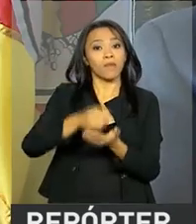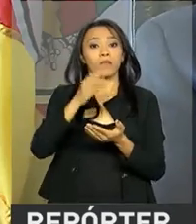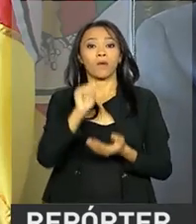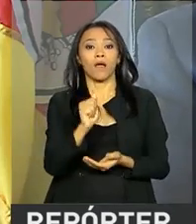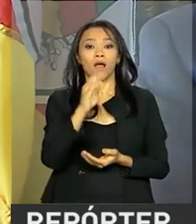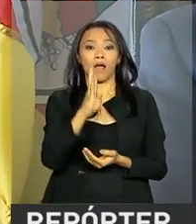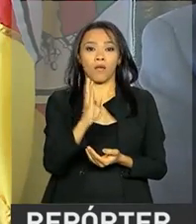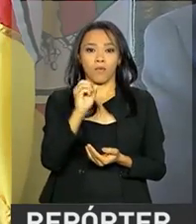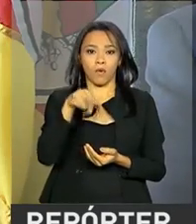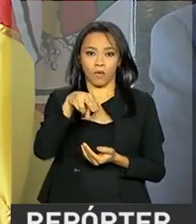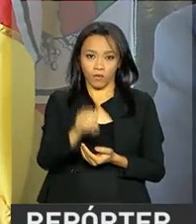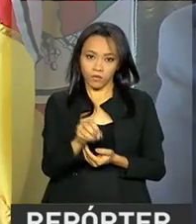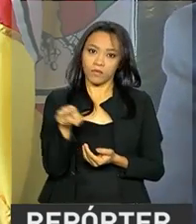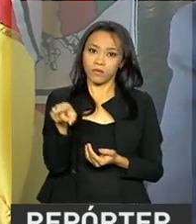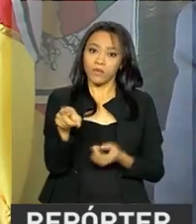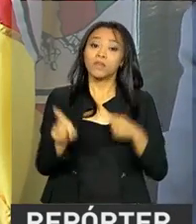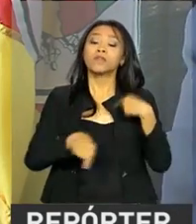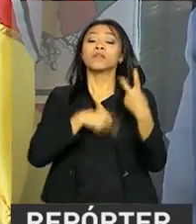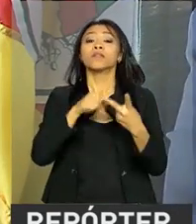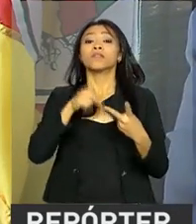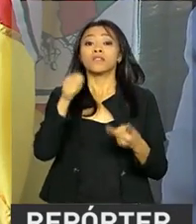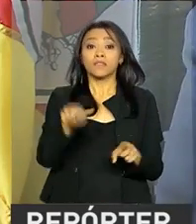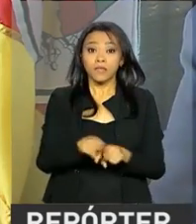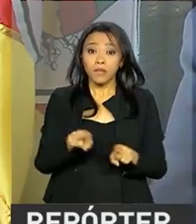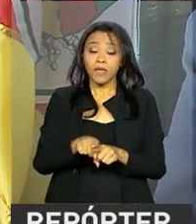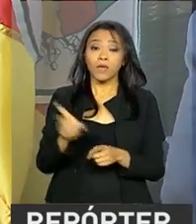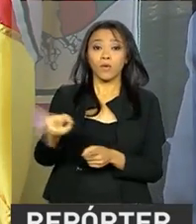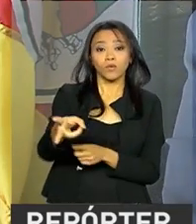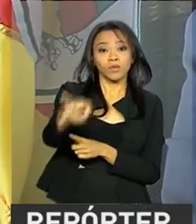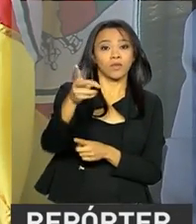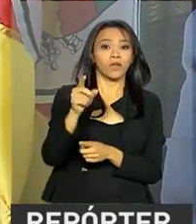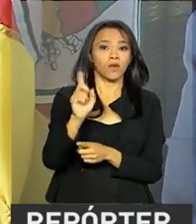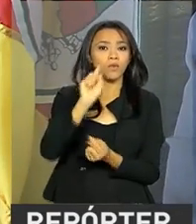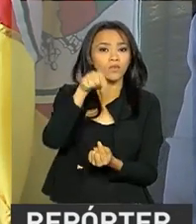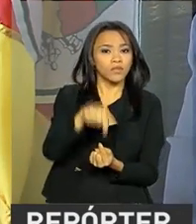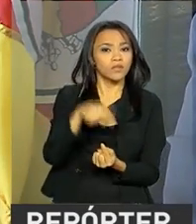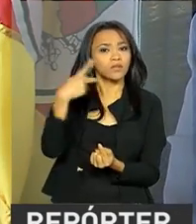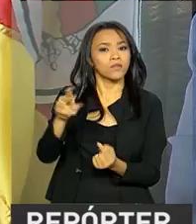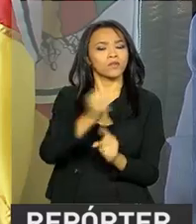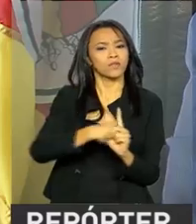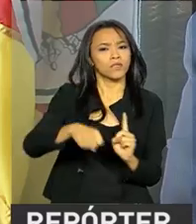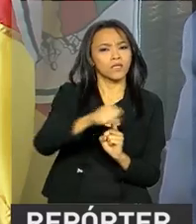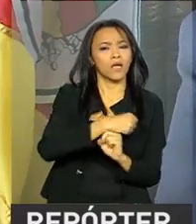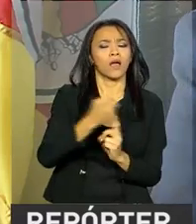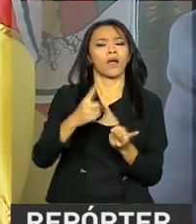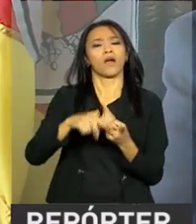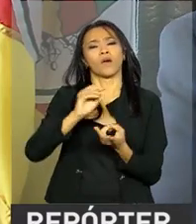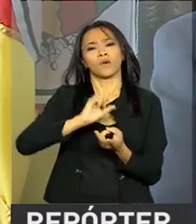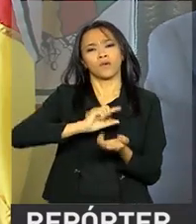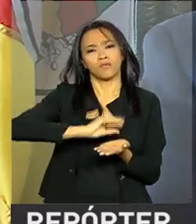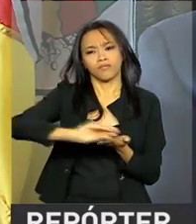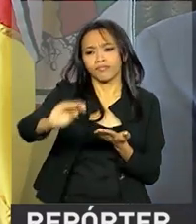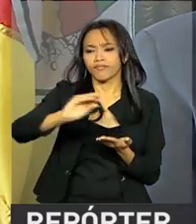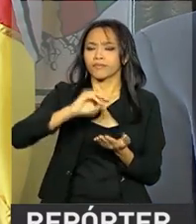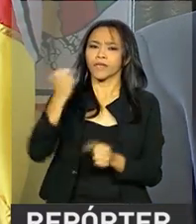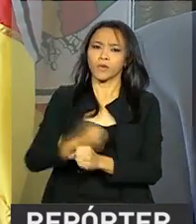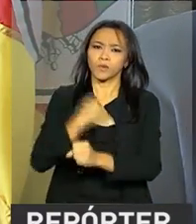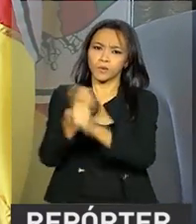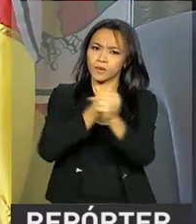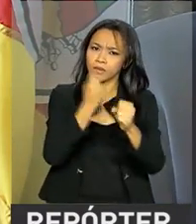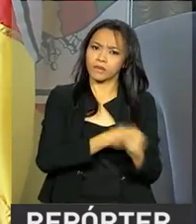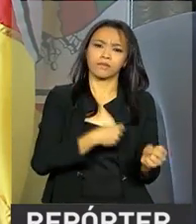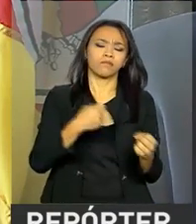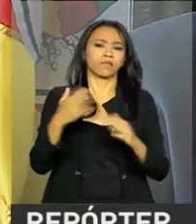salarial, dar sustentabilidade ao fundo para cumprir a sua finalidade social, investimentos em habitação,